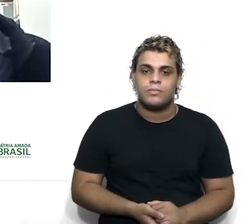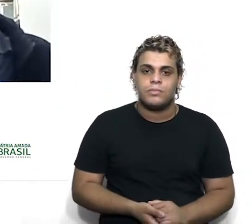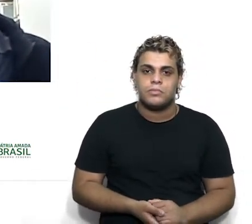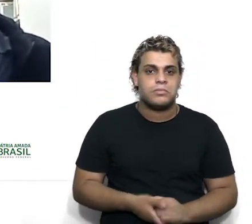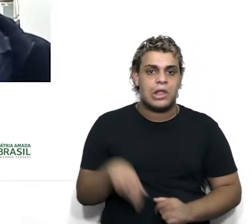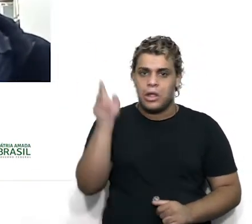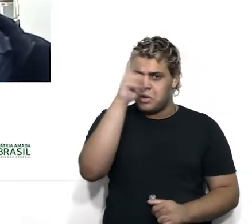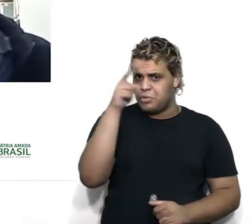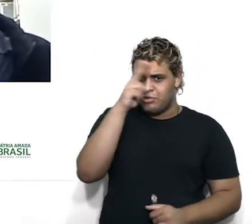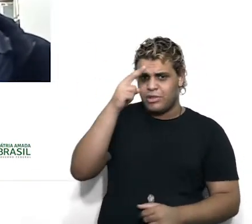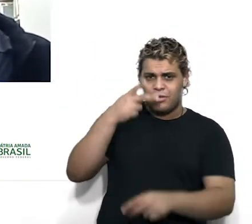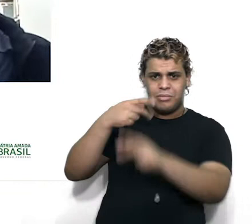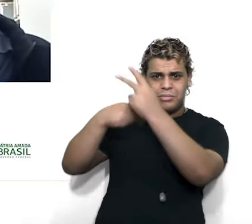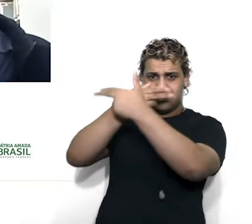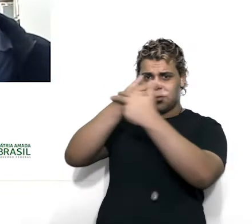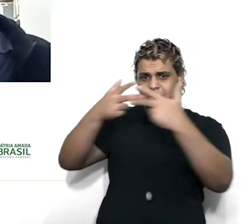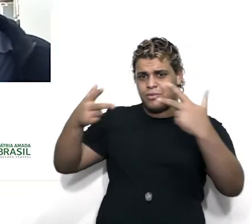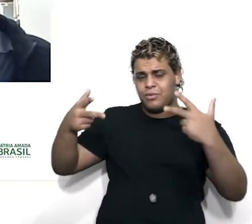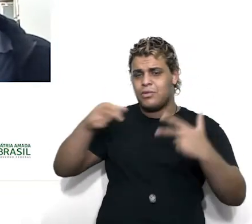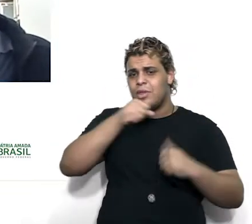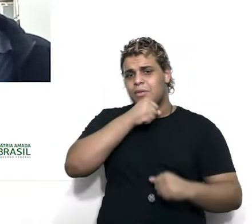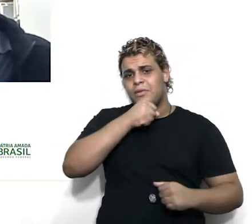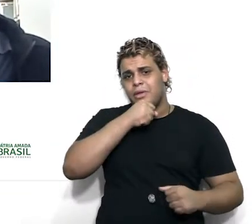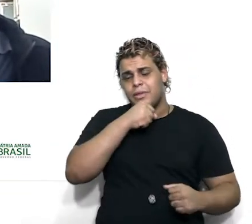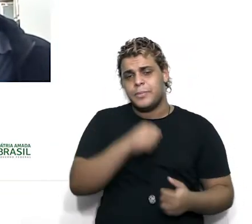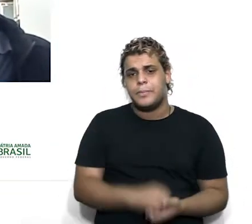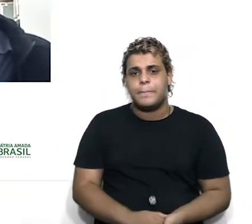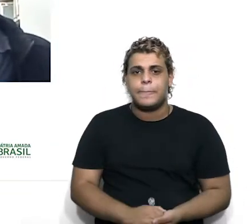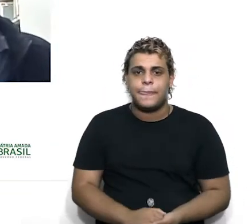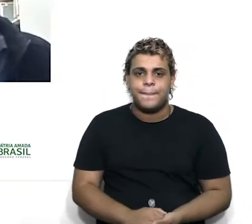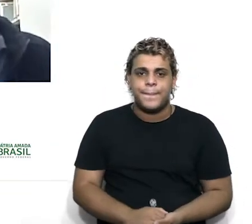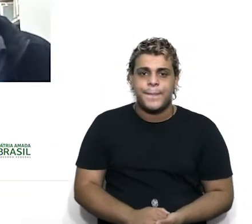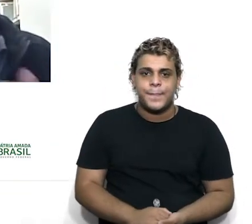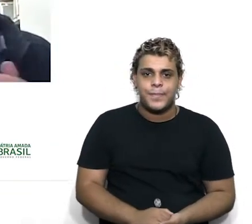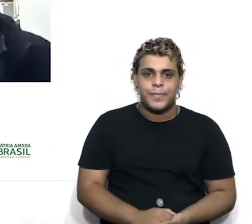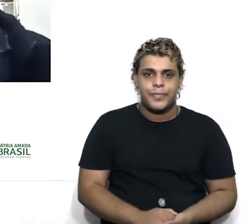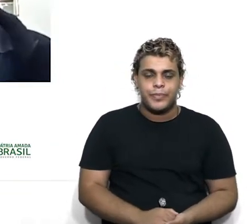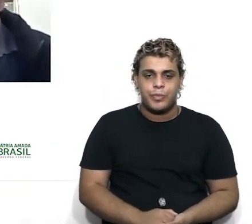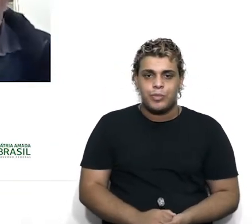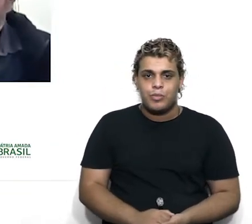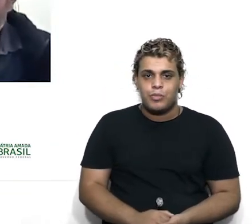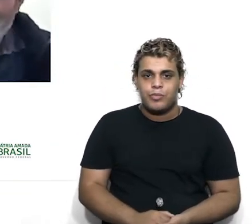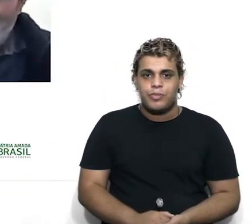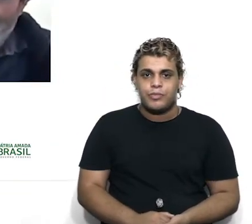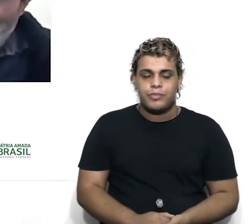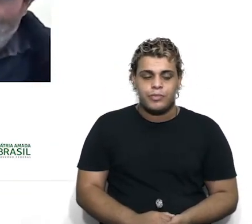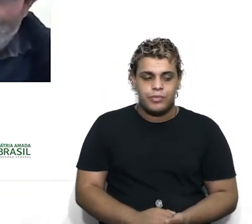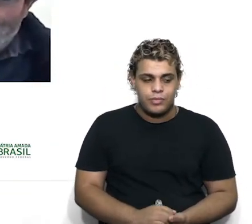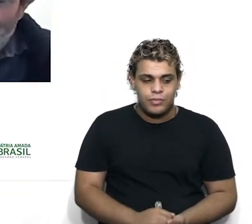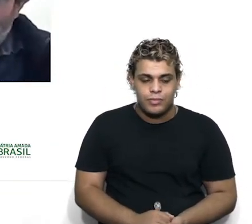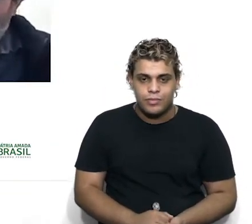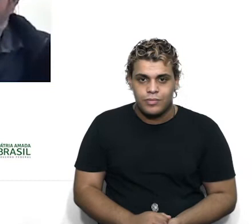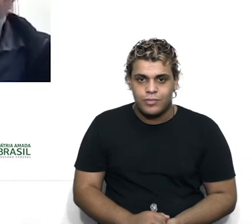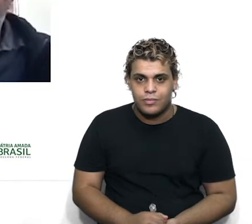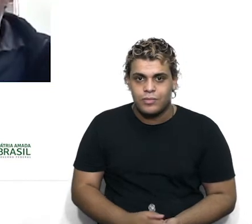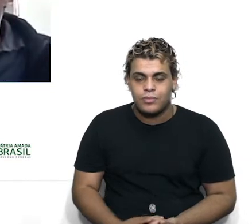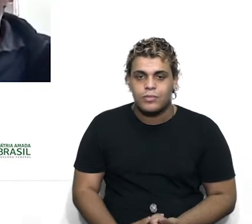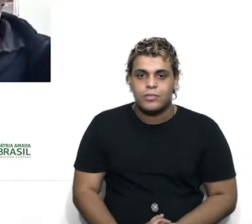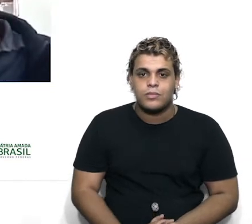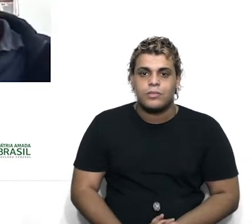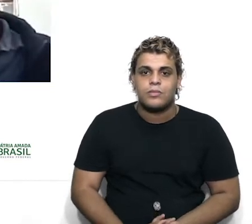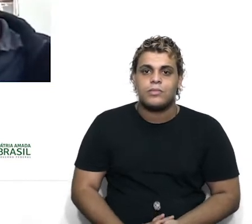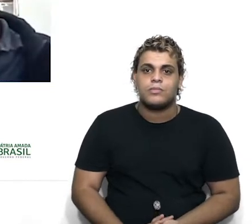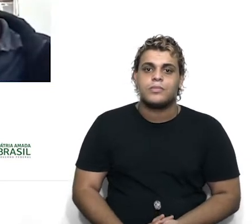me lembro das coisas muito antigas. Tem a ver com a memória. E de qualquer forma... Tão antigo que eu não me lembro. De